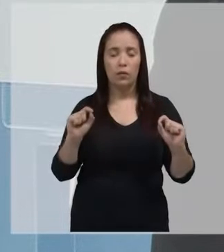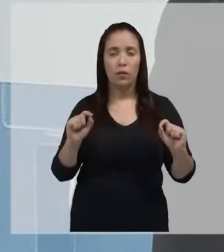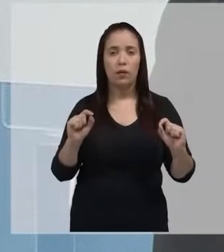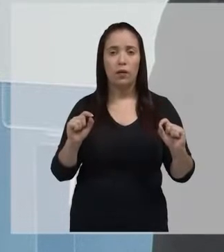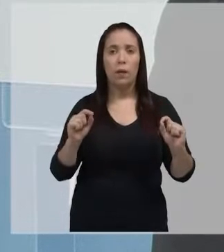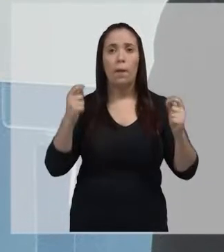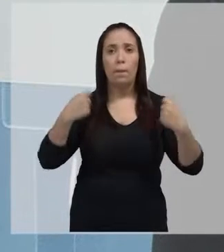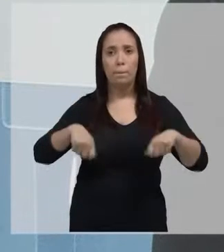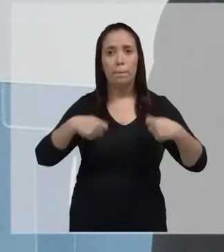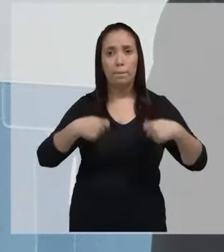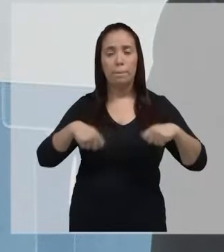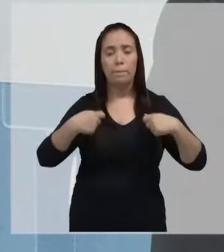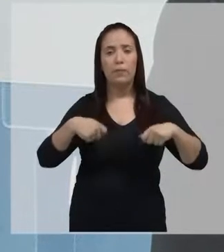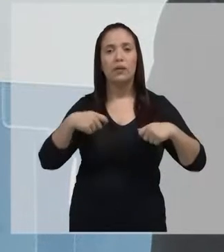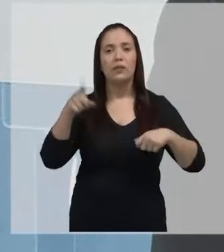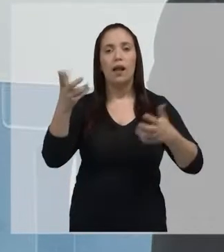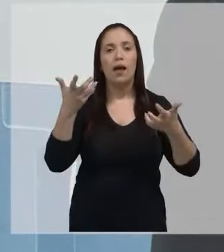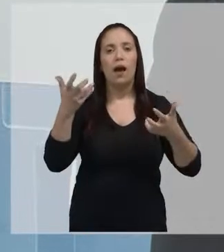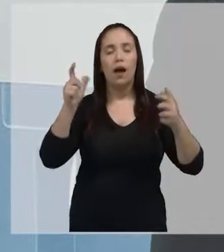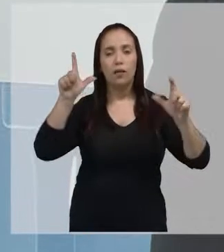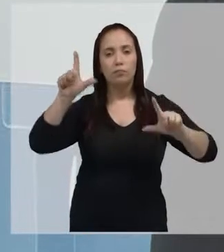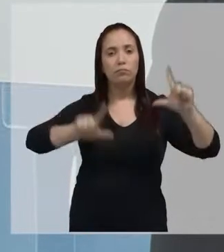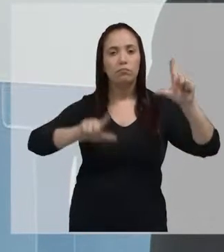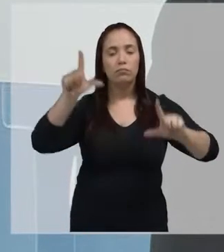você transmitir sessões